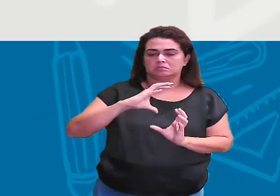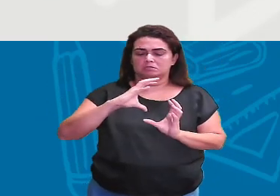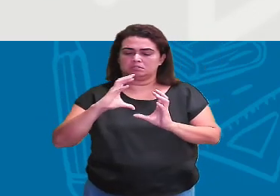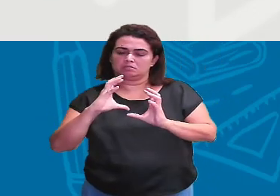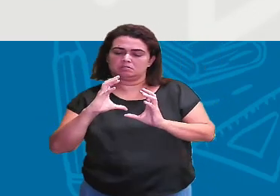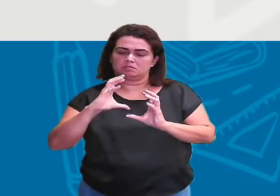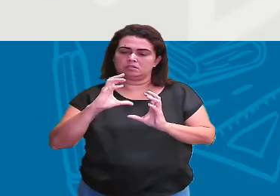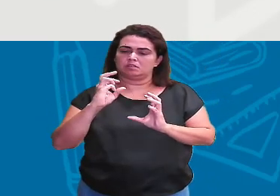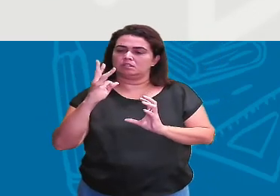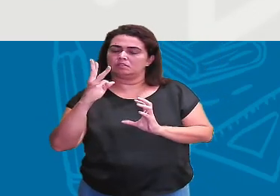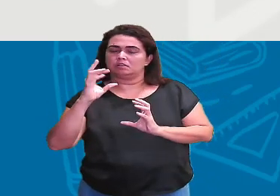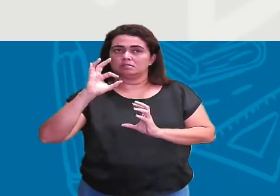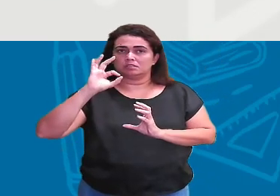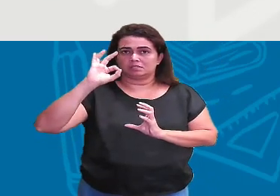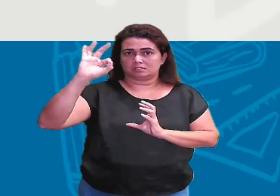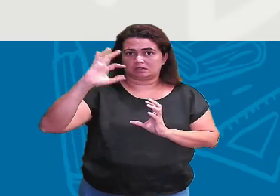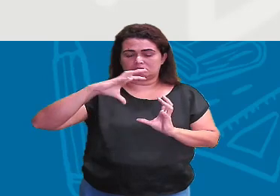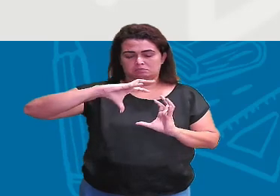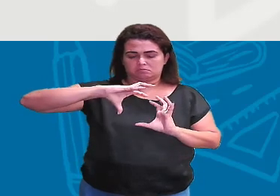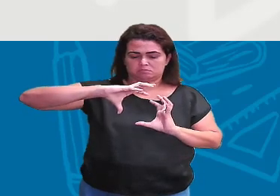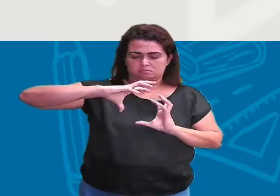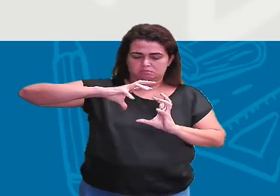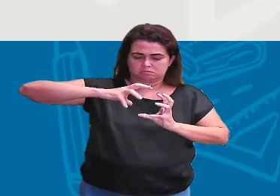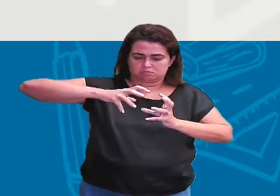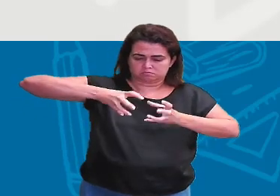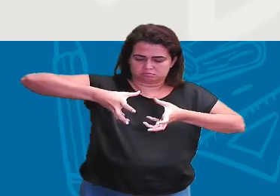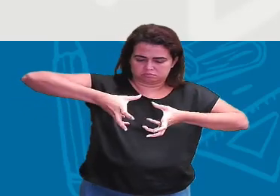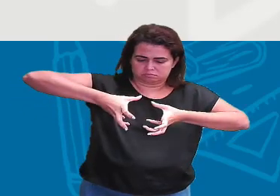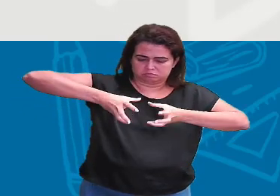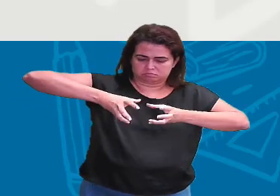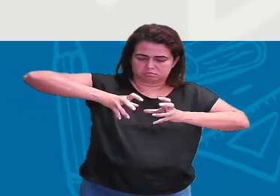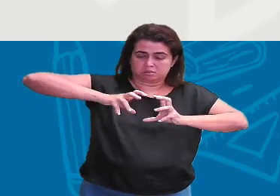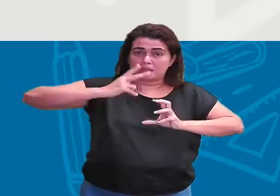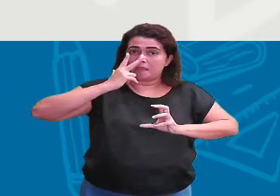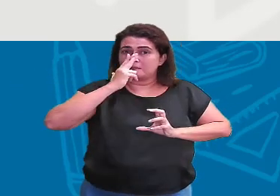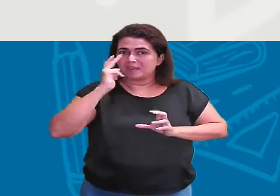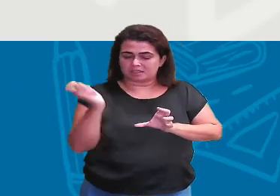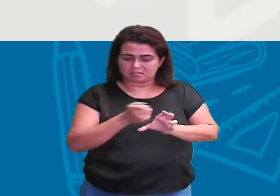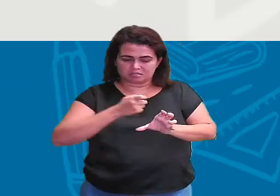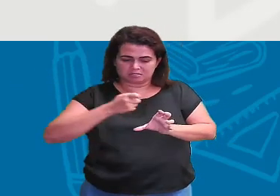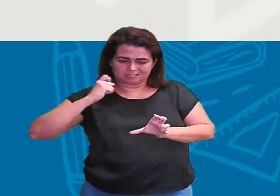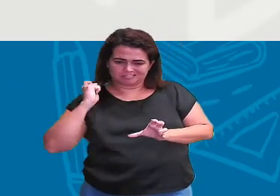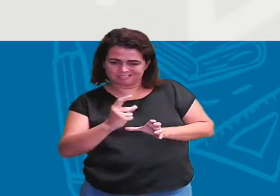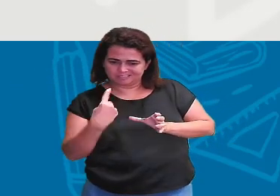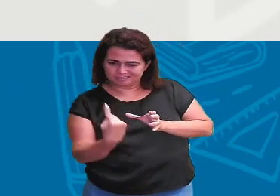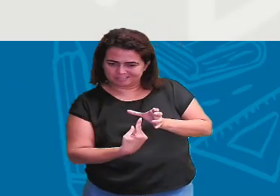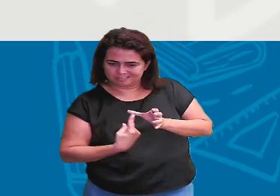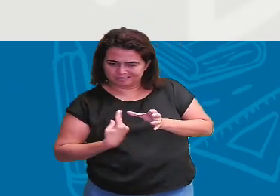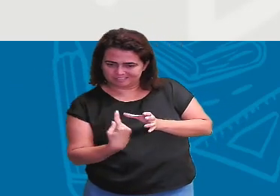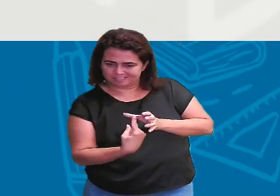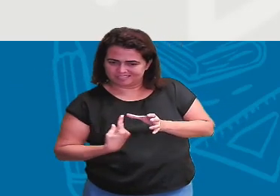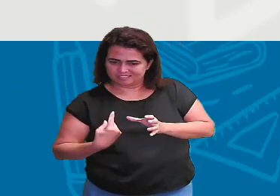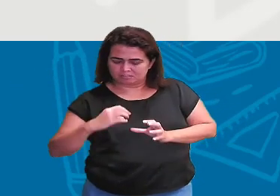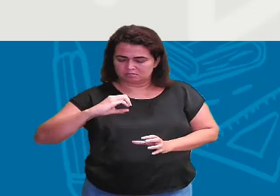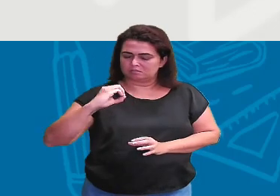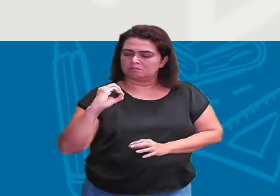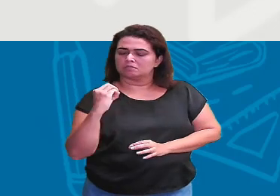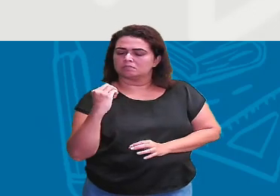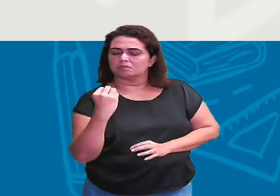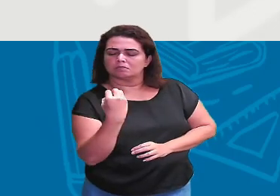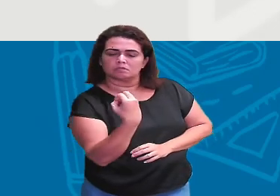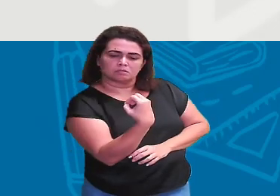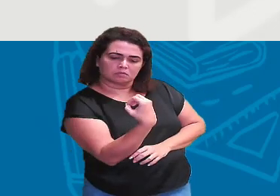23 graus, e ela gira como se fosse um peão, né, ao redor de si mesma, como a gente costuma dizer,